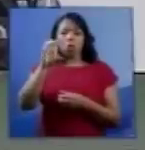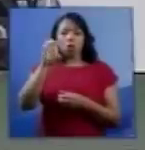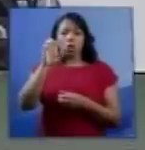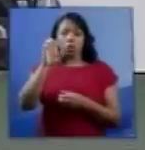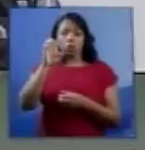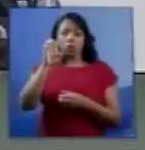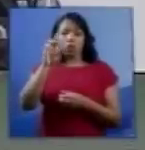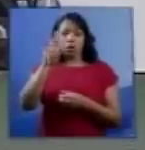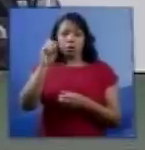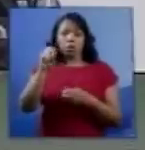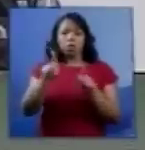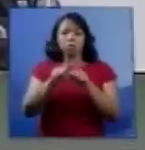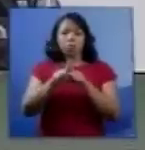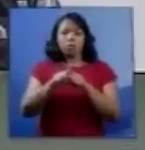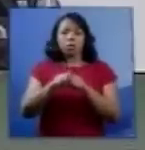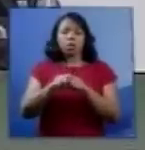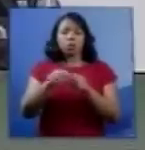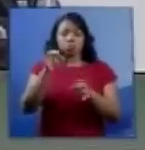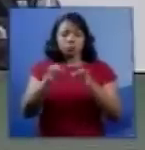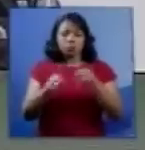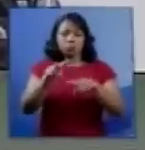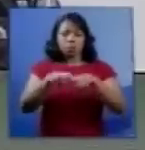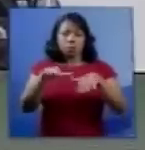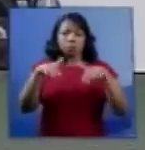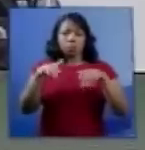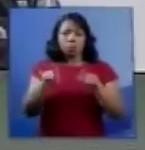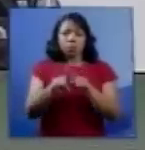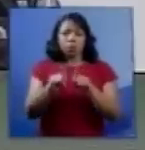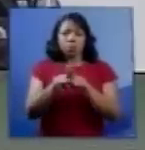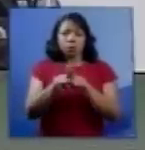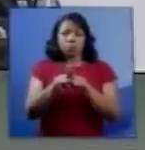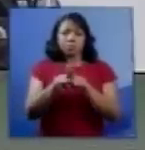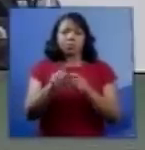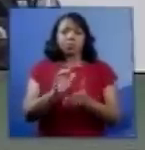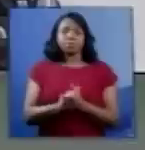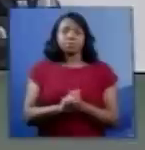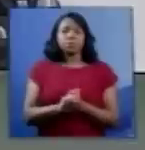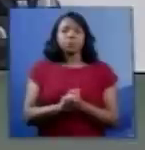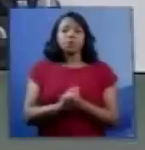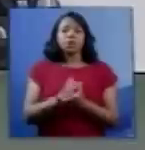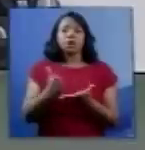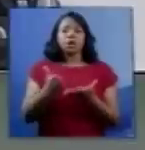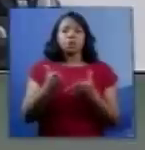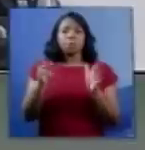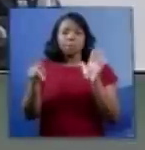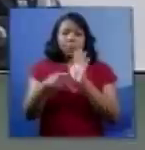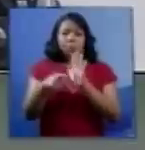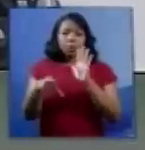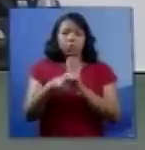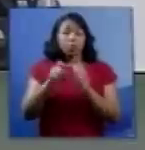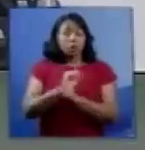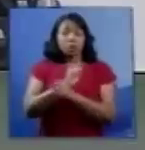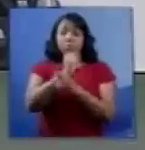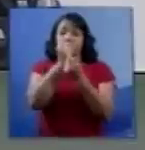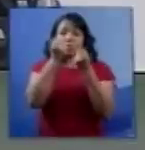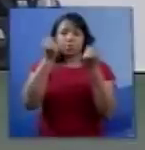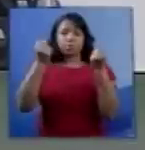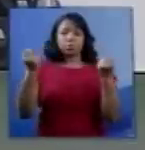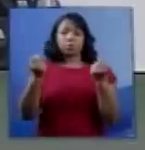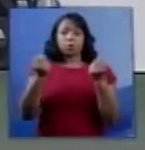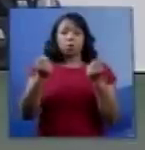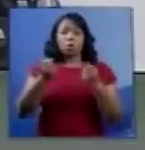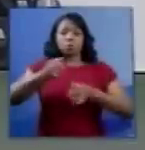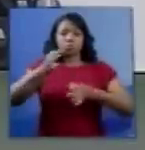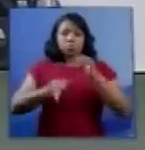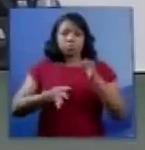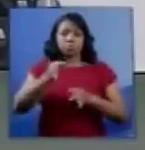no Supremo Tribunal Federal em um abeas copos mas por razões específicas era impossível de o tribunal